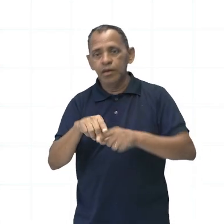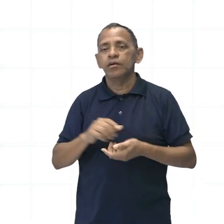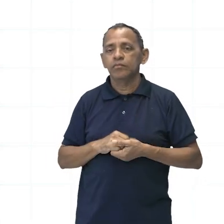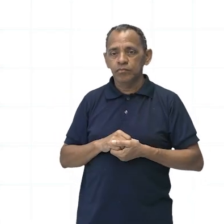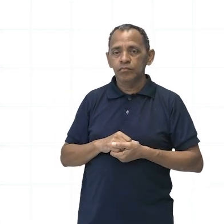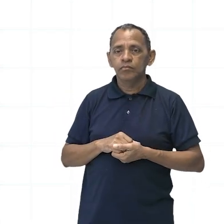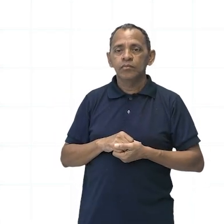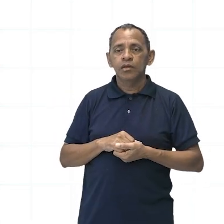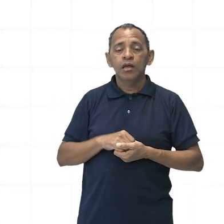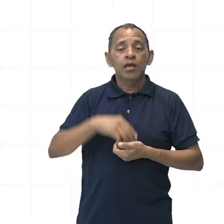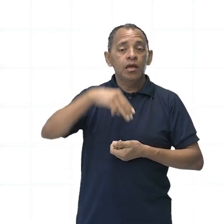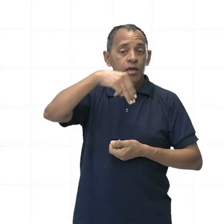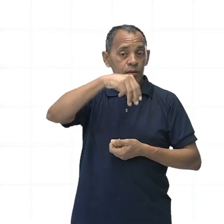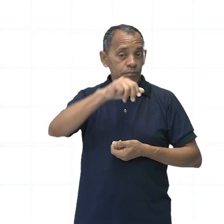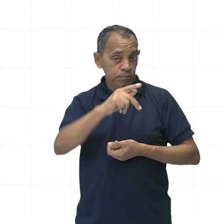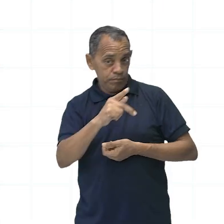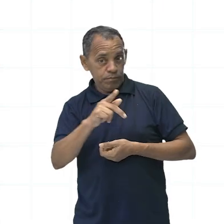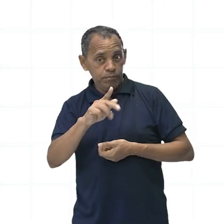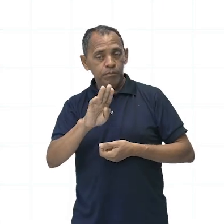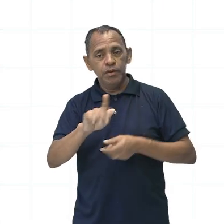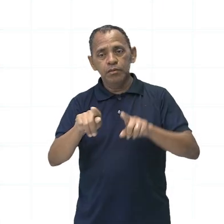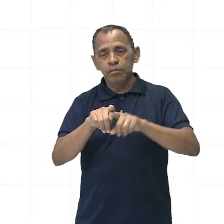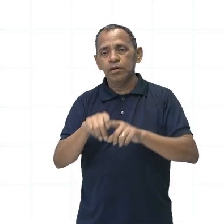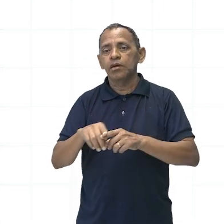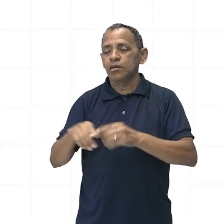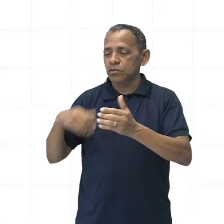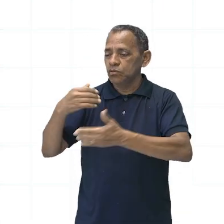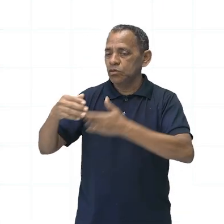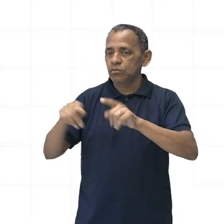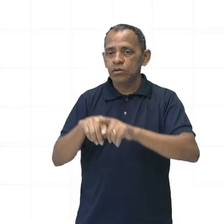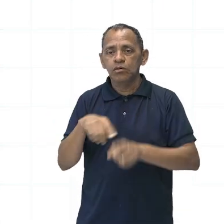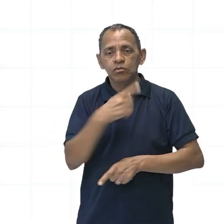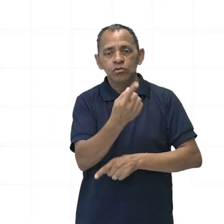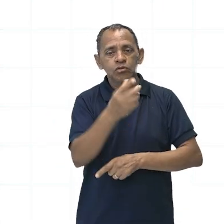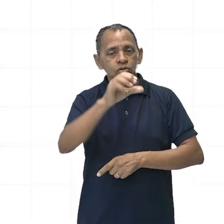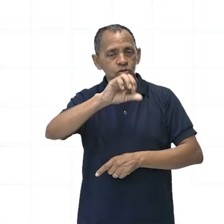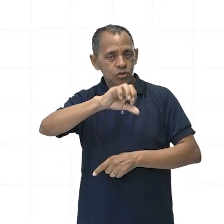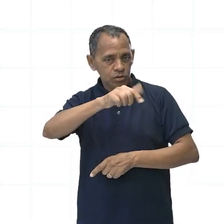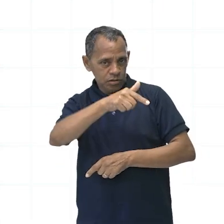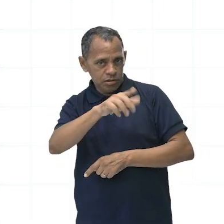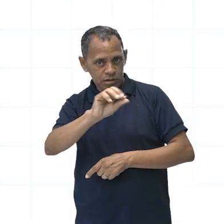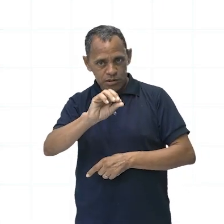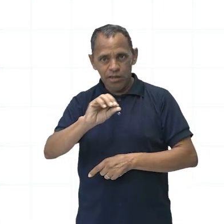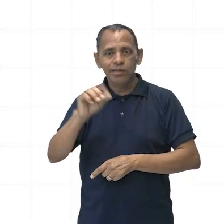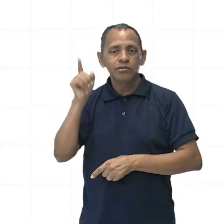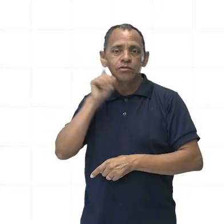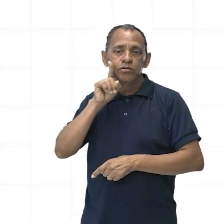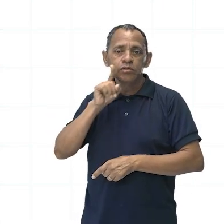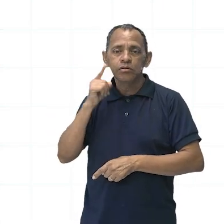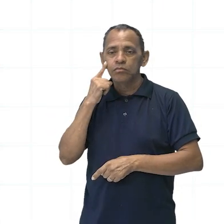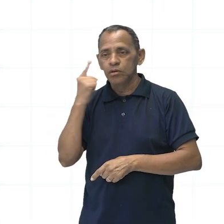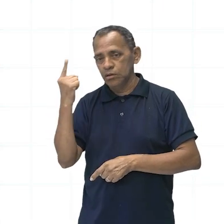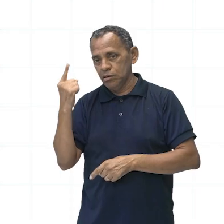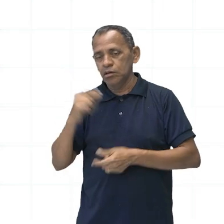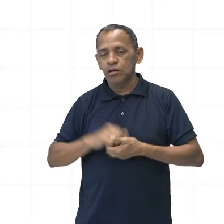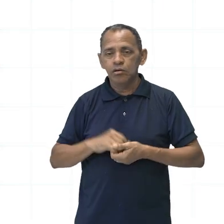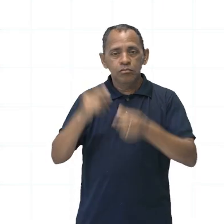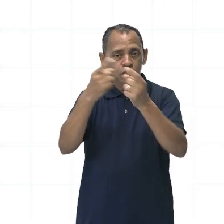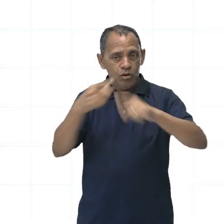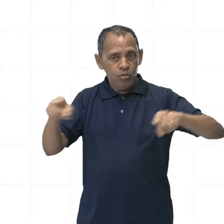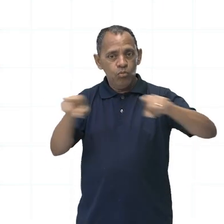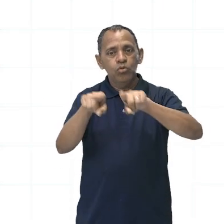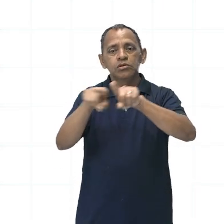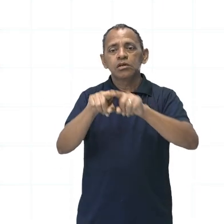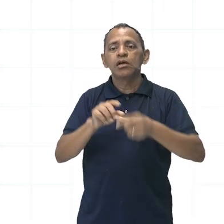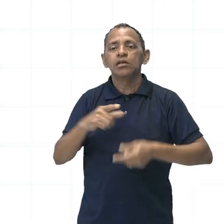nos Estados Unidos na década de 1970. Ele consiste em uma música rítmica